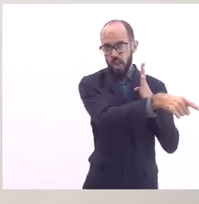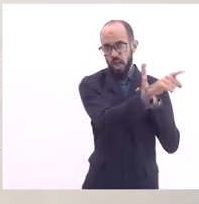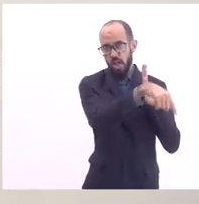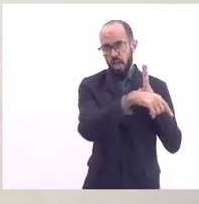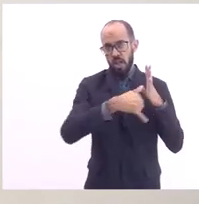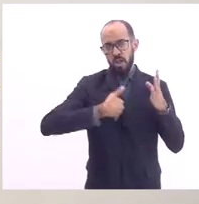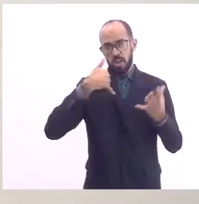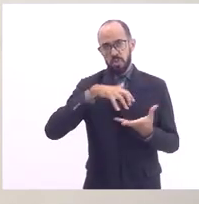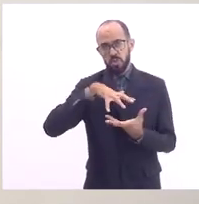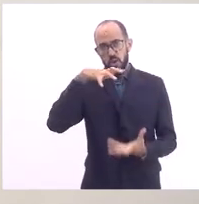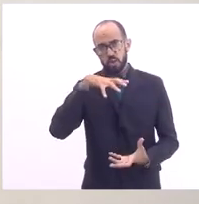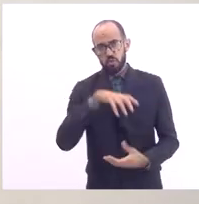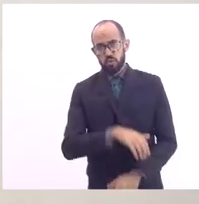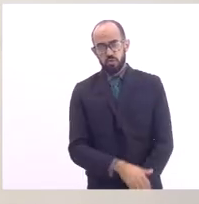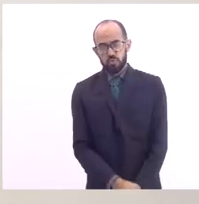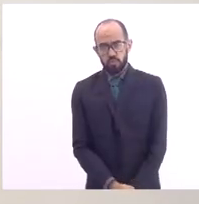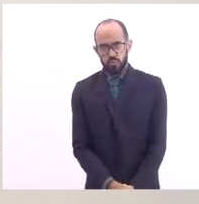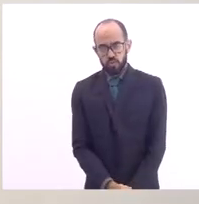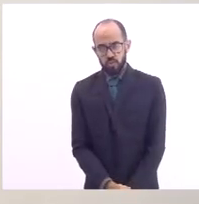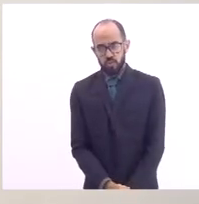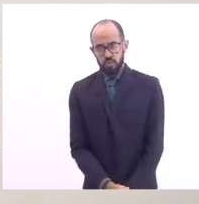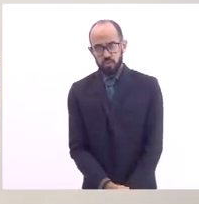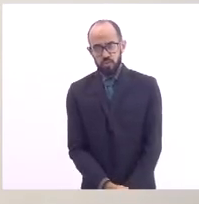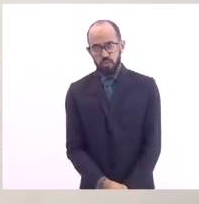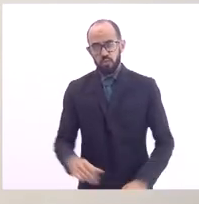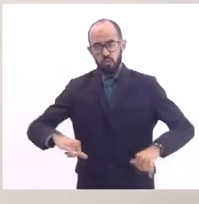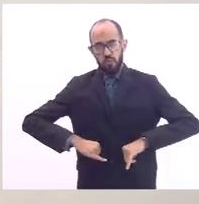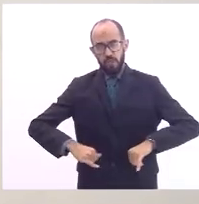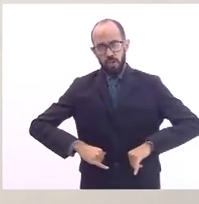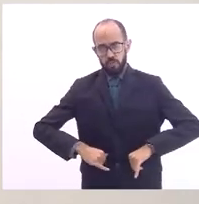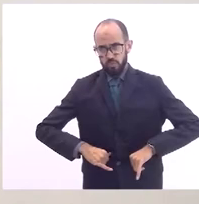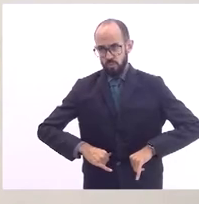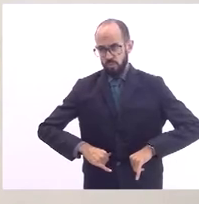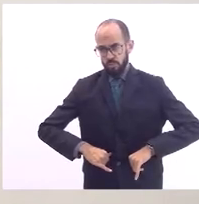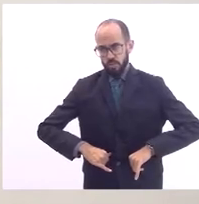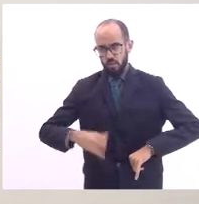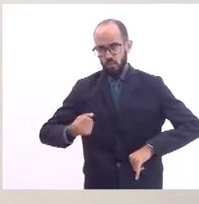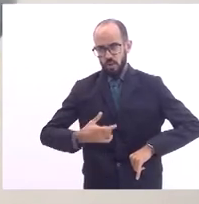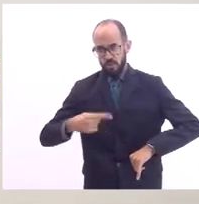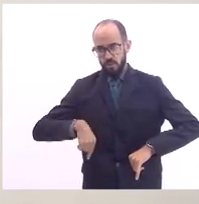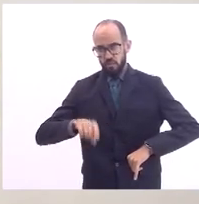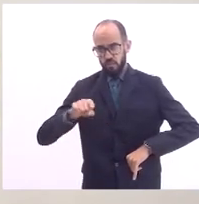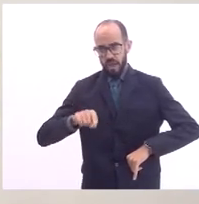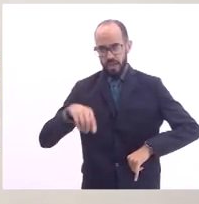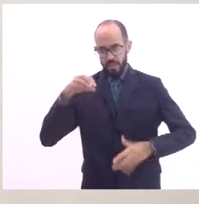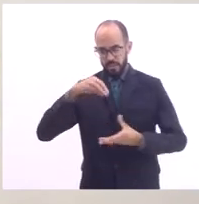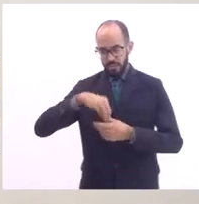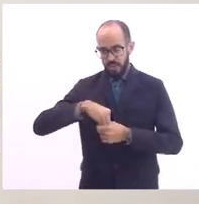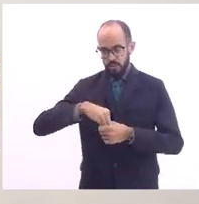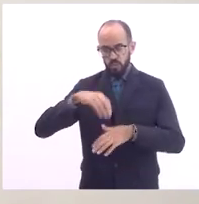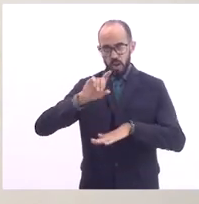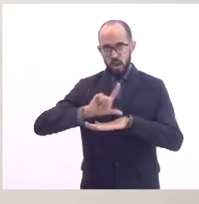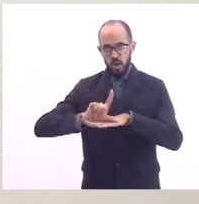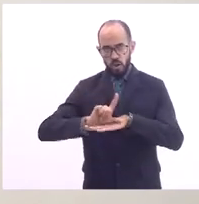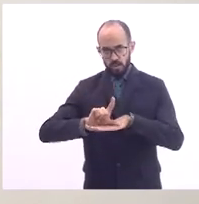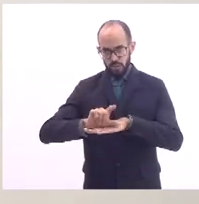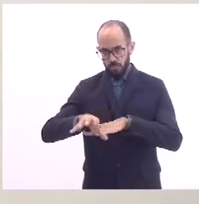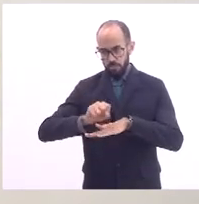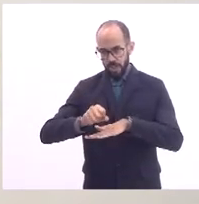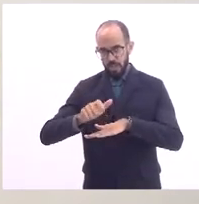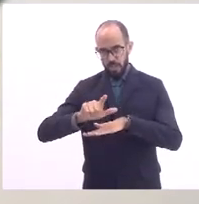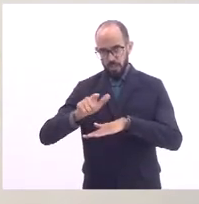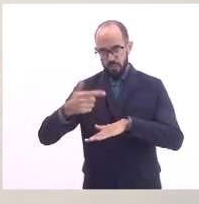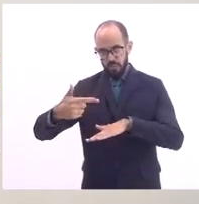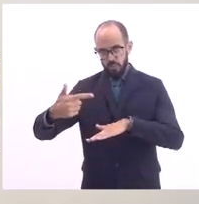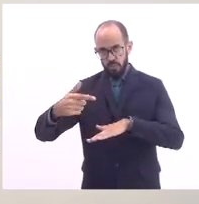idosos, e estão sofrendo, entendeu? E quando você chega lá dentro da Enel para pegar a segunda via, tu pega a segunda via, tu vai